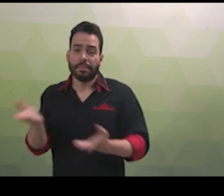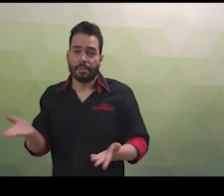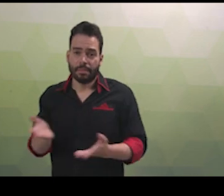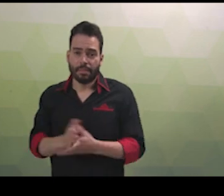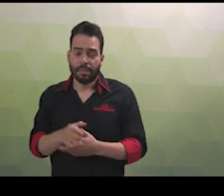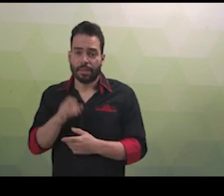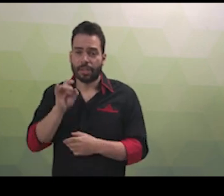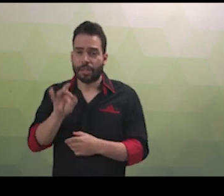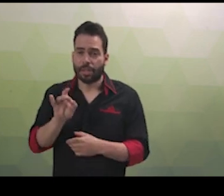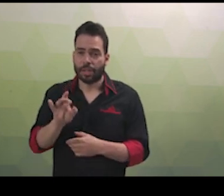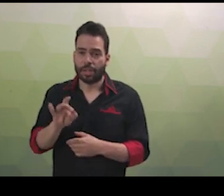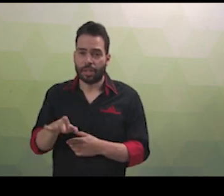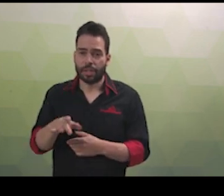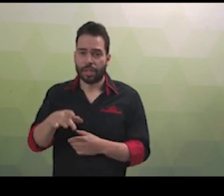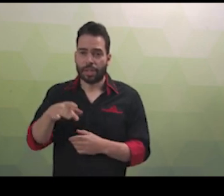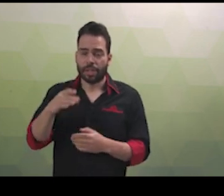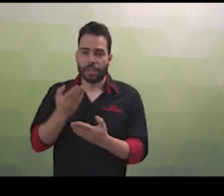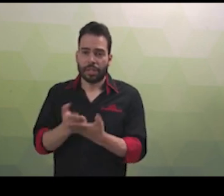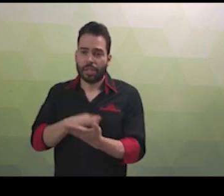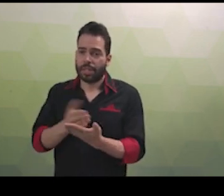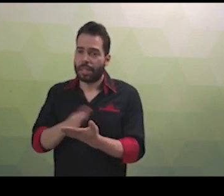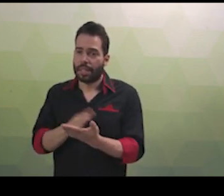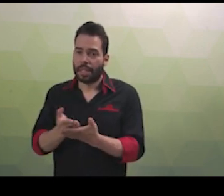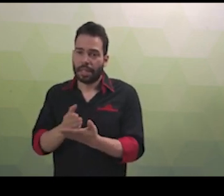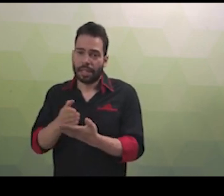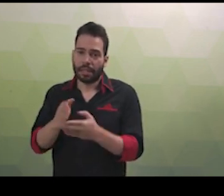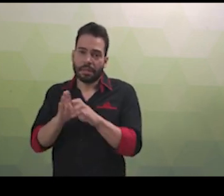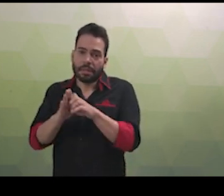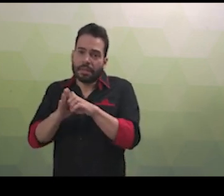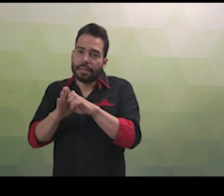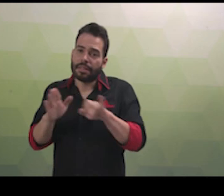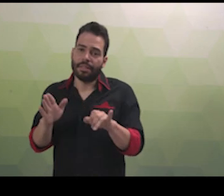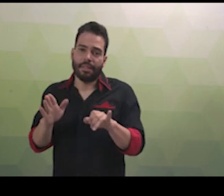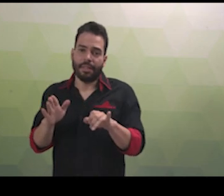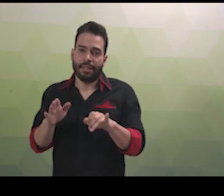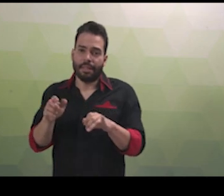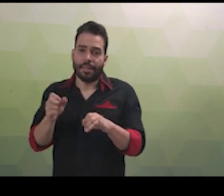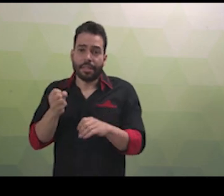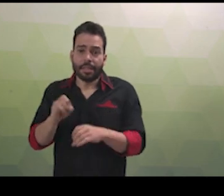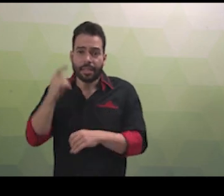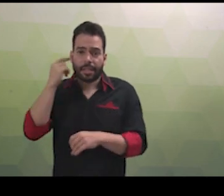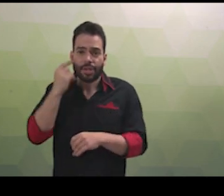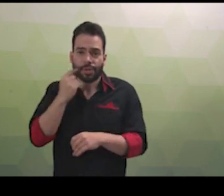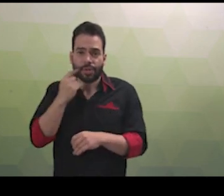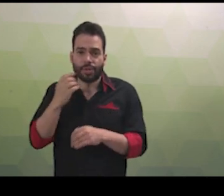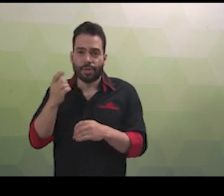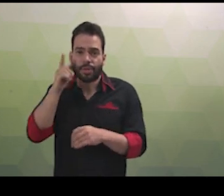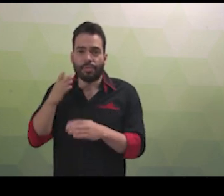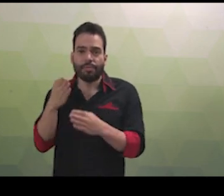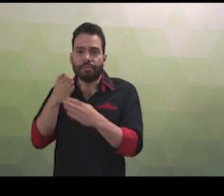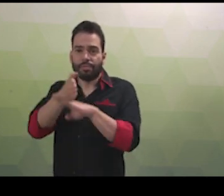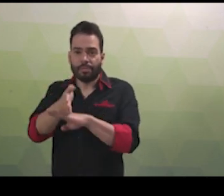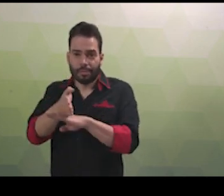acessá-lo. Assim, não basta somente o intérprete interpretar o edital. Se o surdo conseguir ser aprovado no